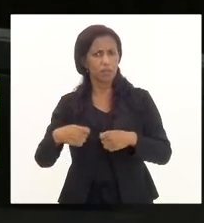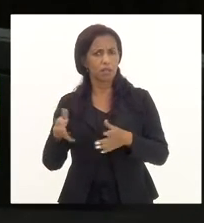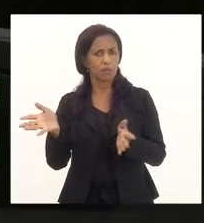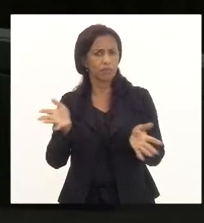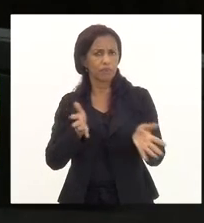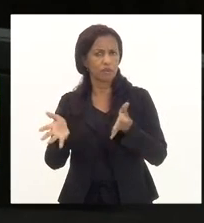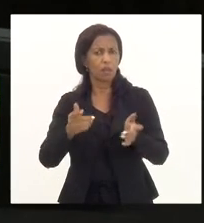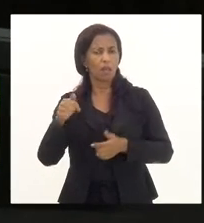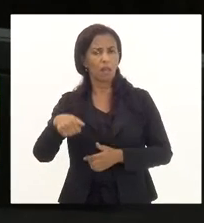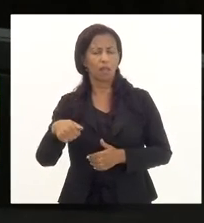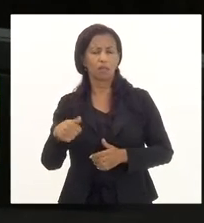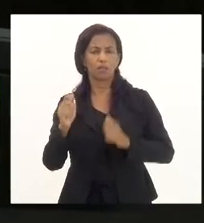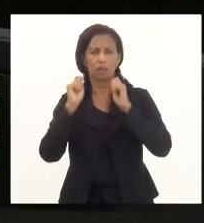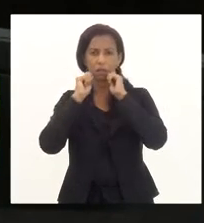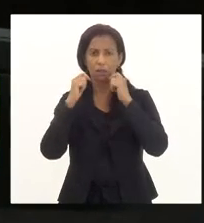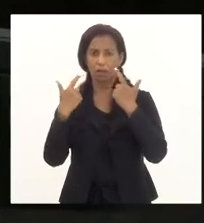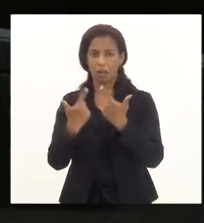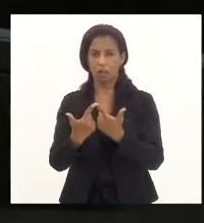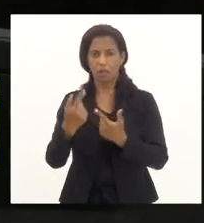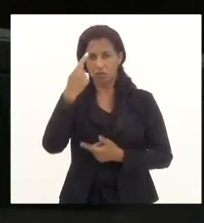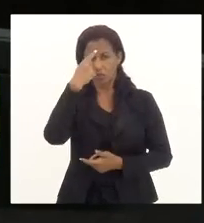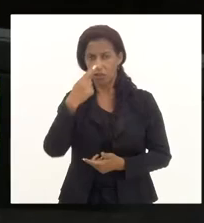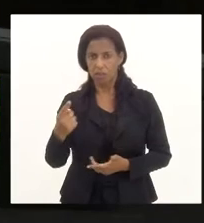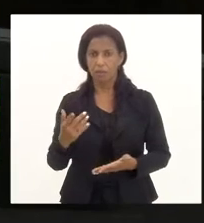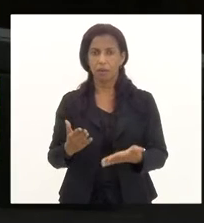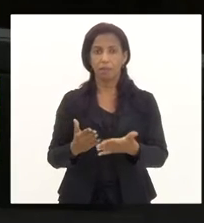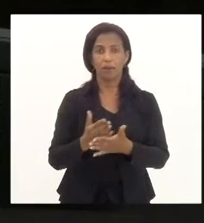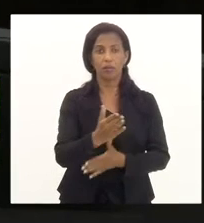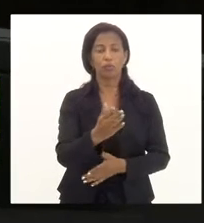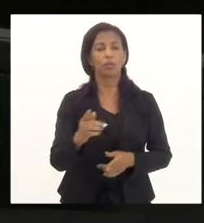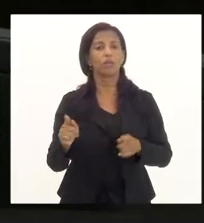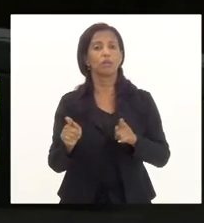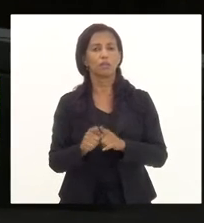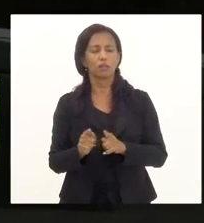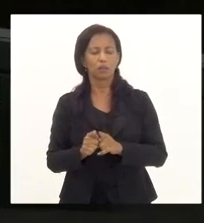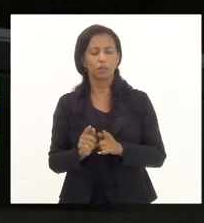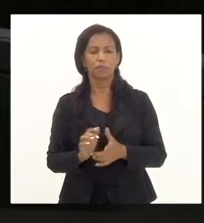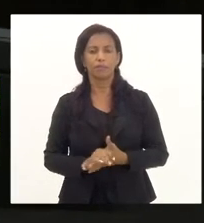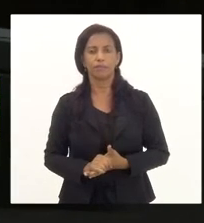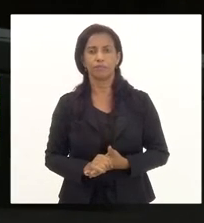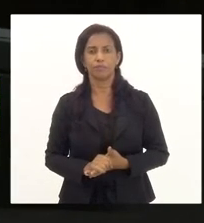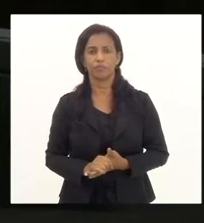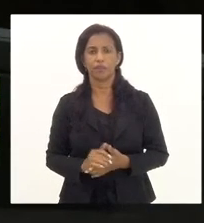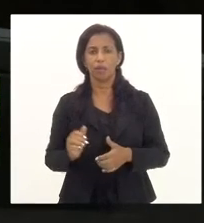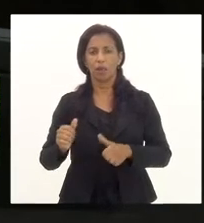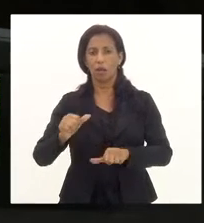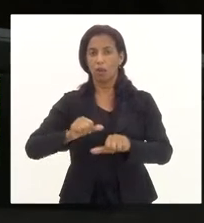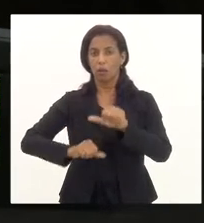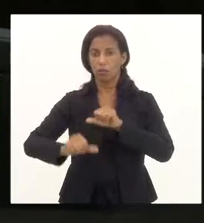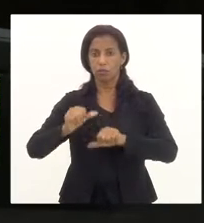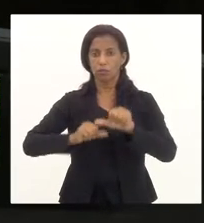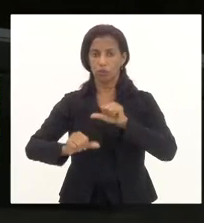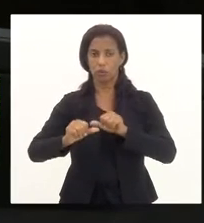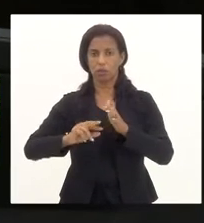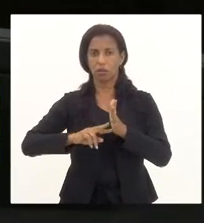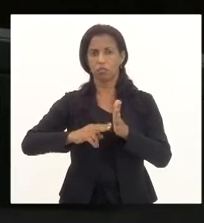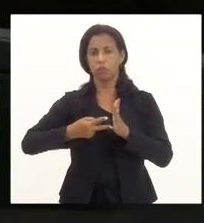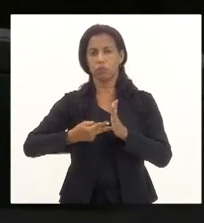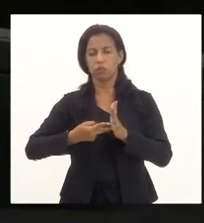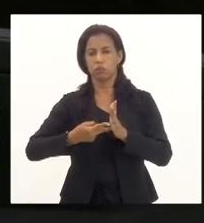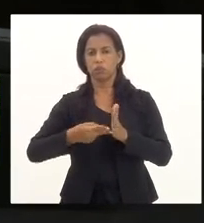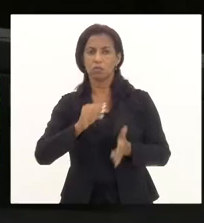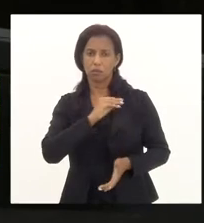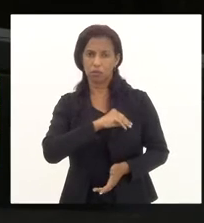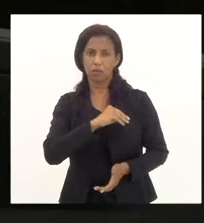casa mesma para o essa semana a questão do reajuste né da da